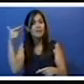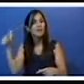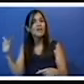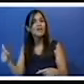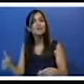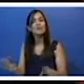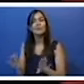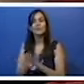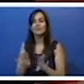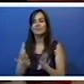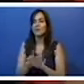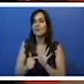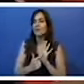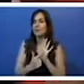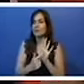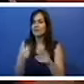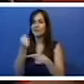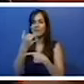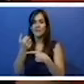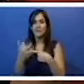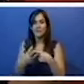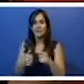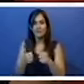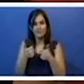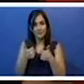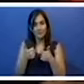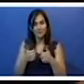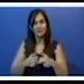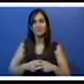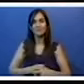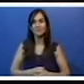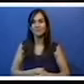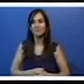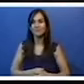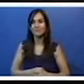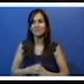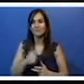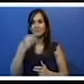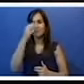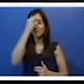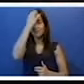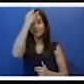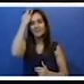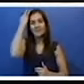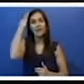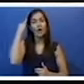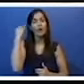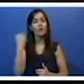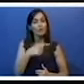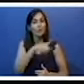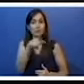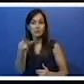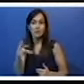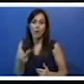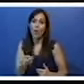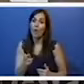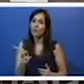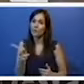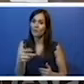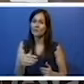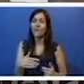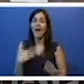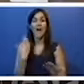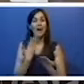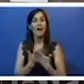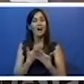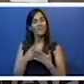Para representar as figuras certo E você continua aí pessoal a